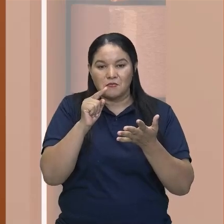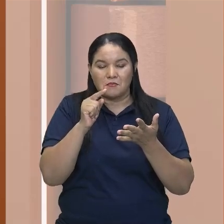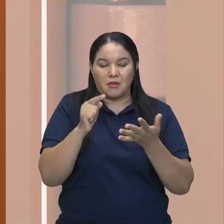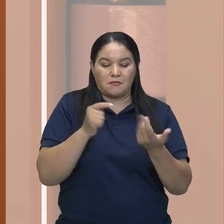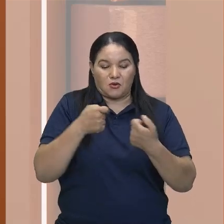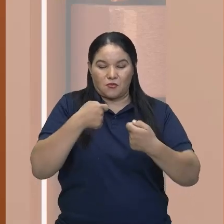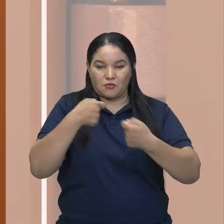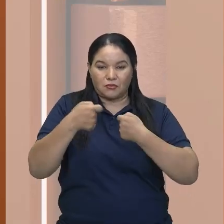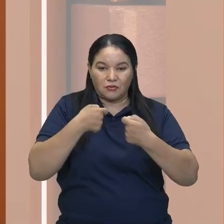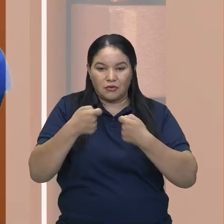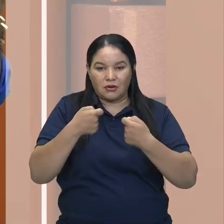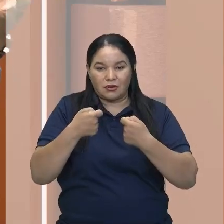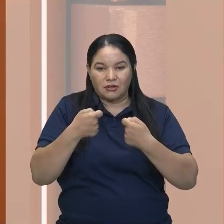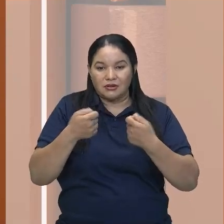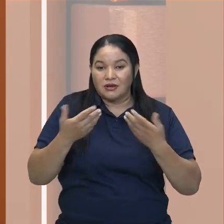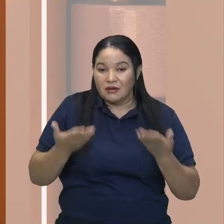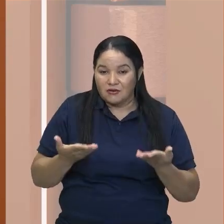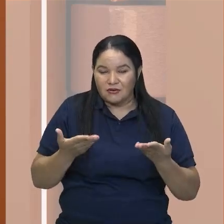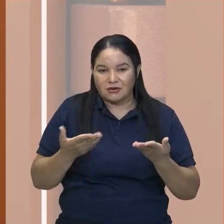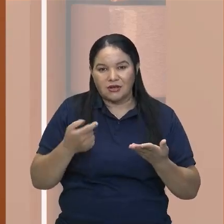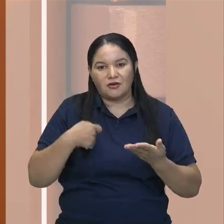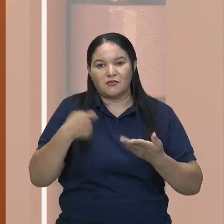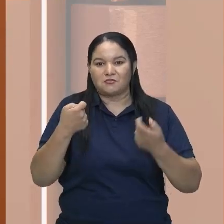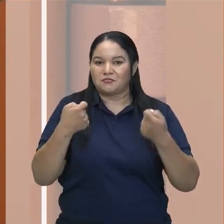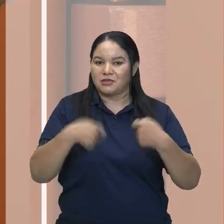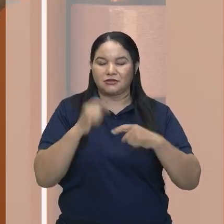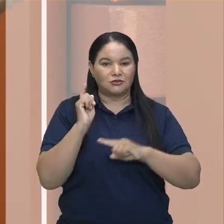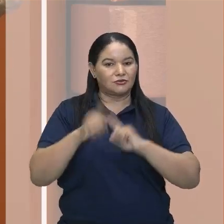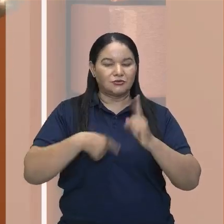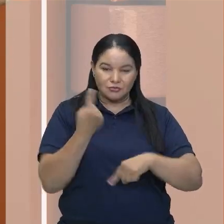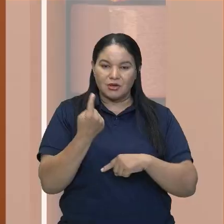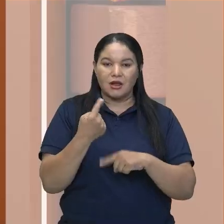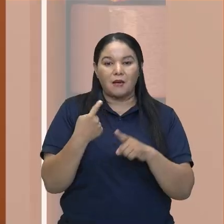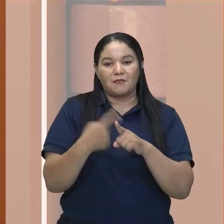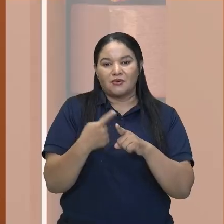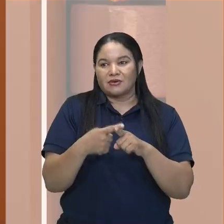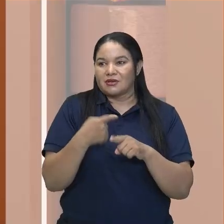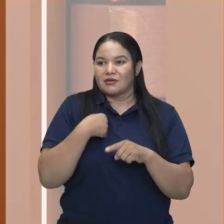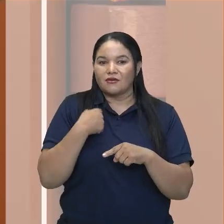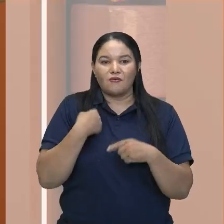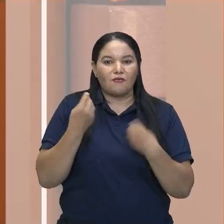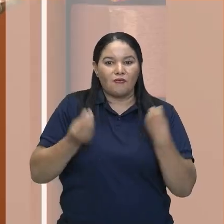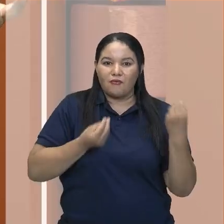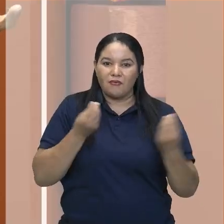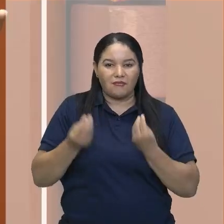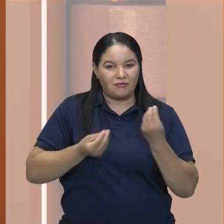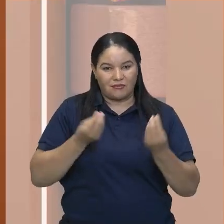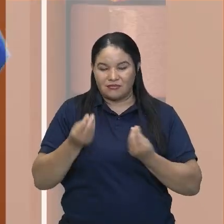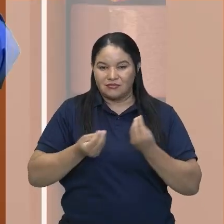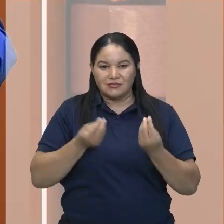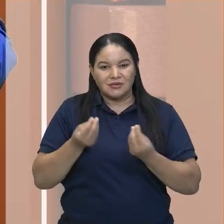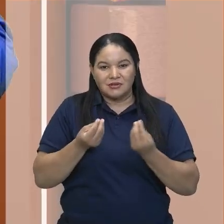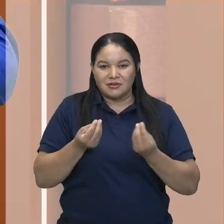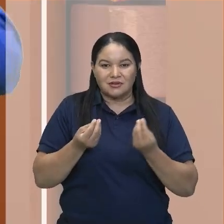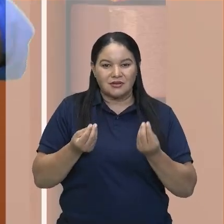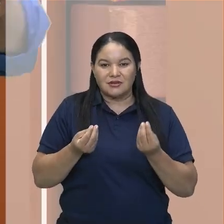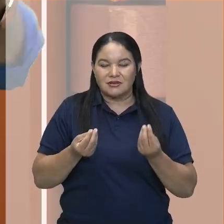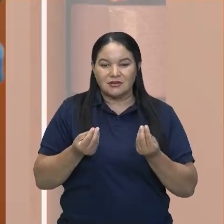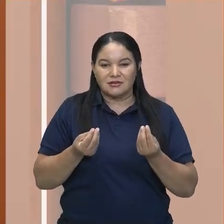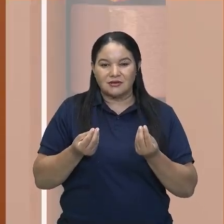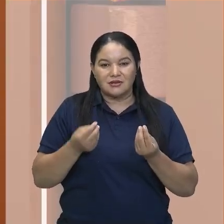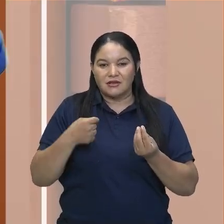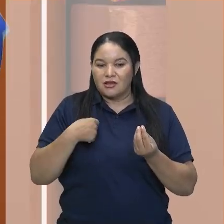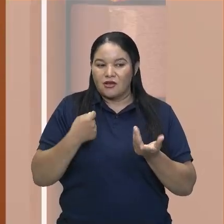agora? Então, eu preciso superar isso daí, porque senão eu vou ficar o quê? Né? Eu vou ficar numa